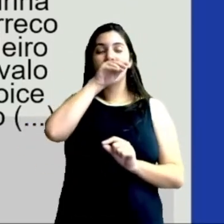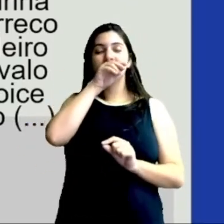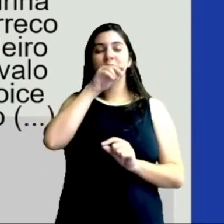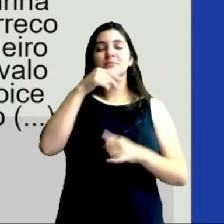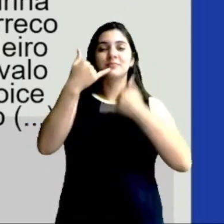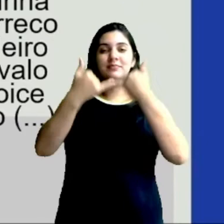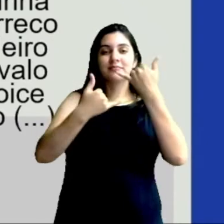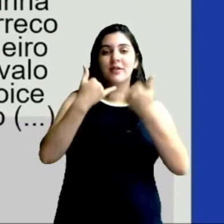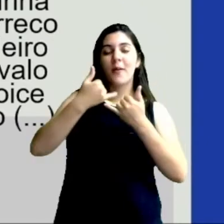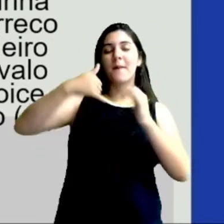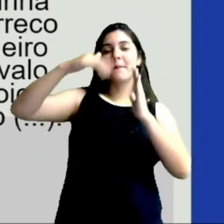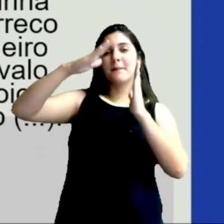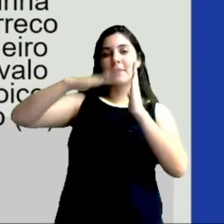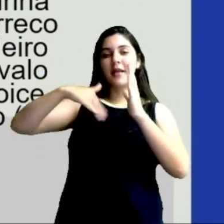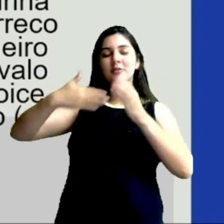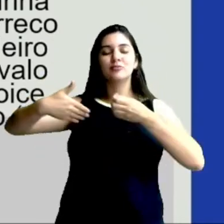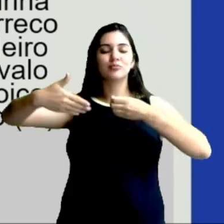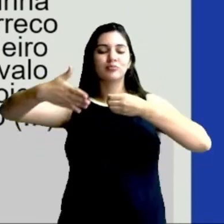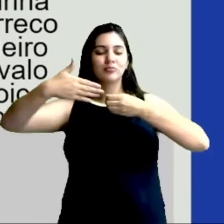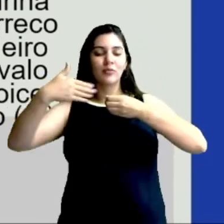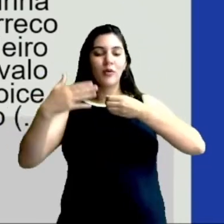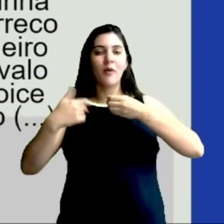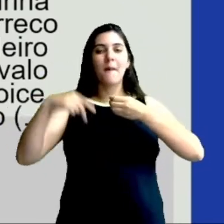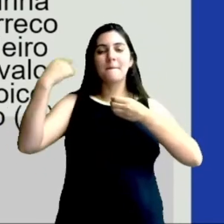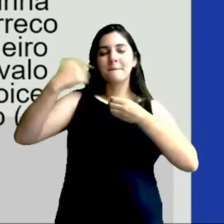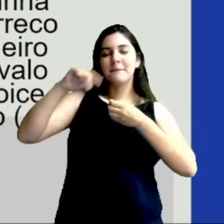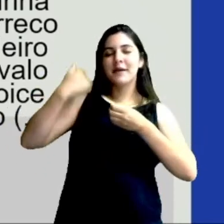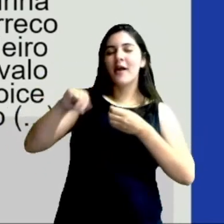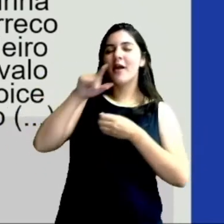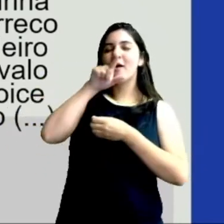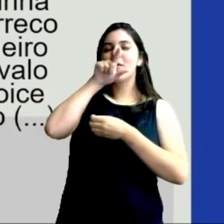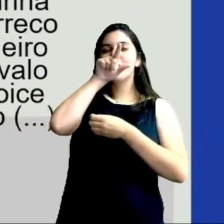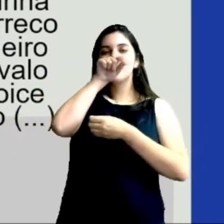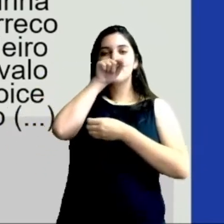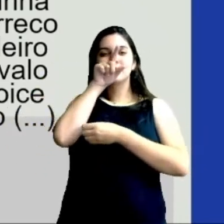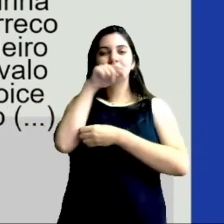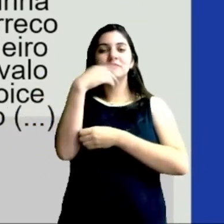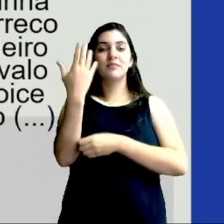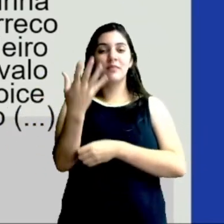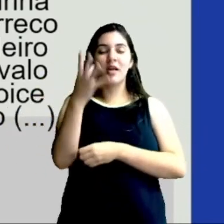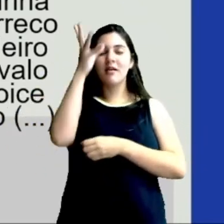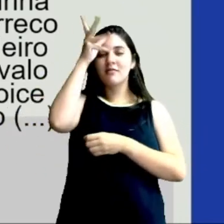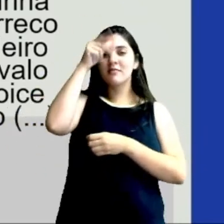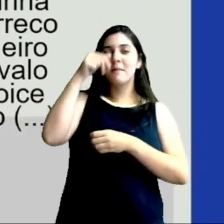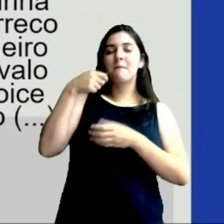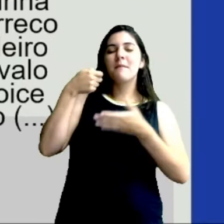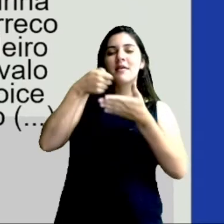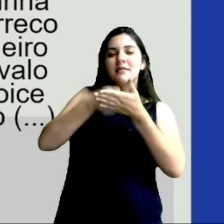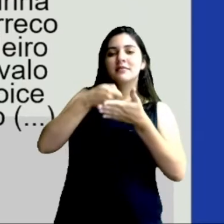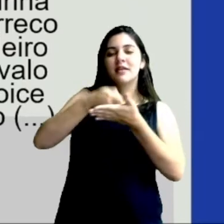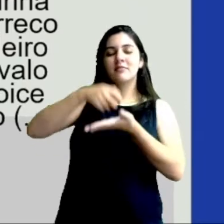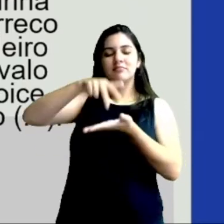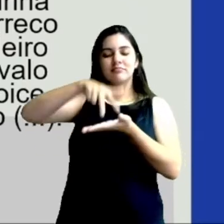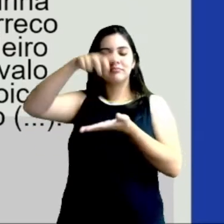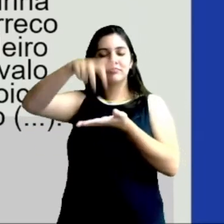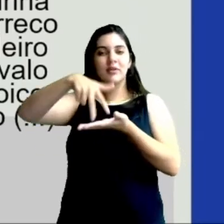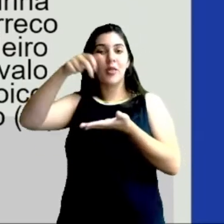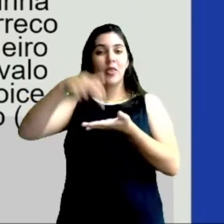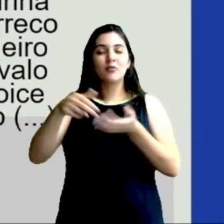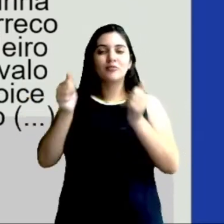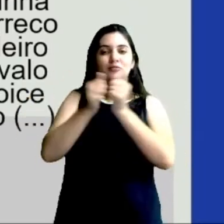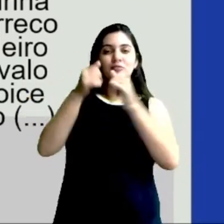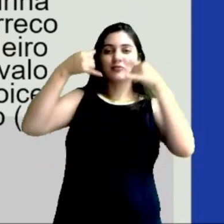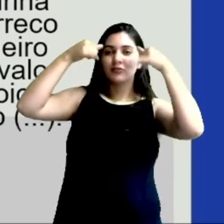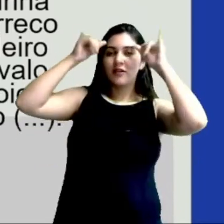pato pateta pintou o caneco surrou a galinha bateu no marreco pulando